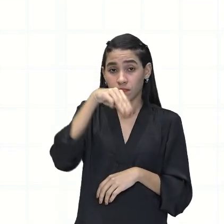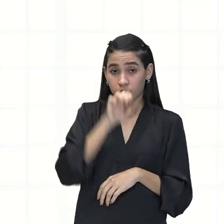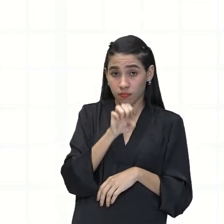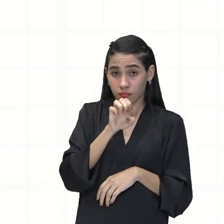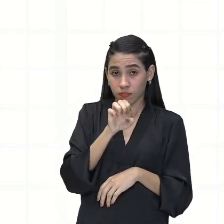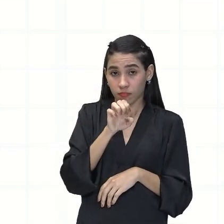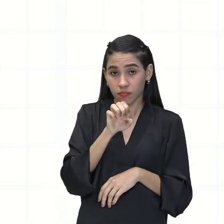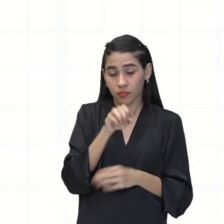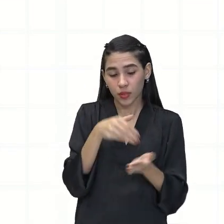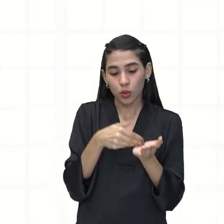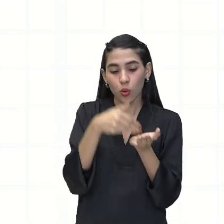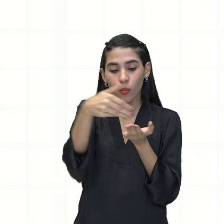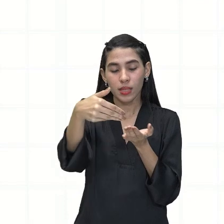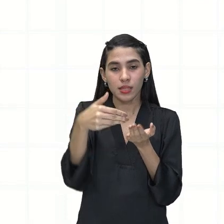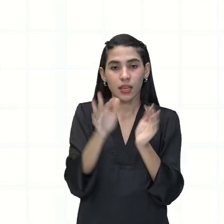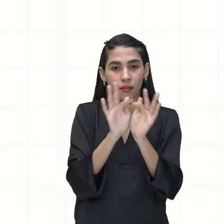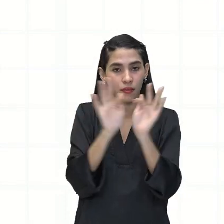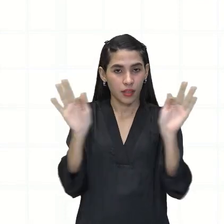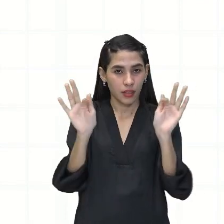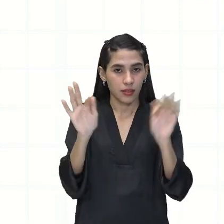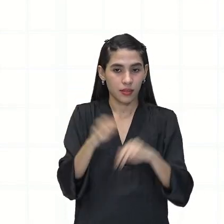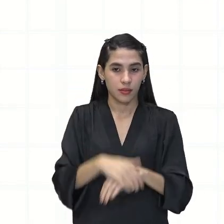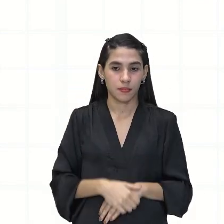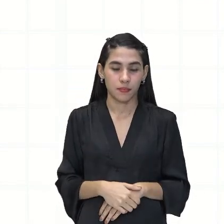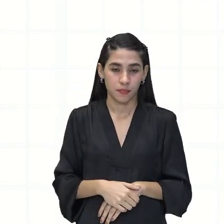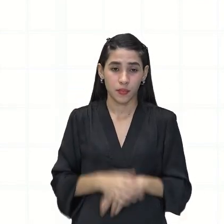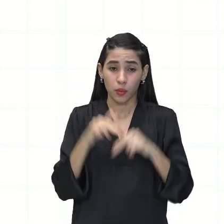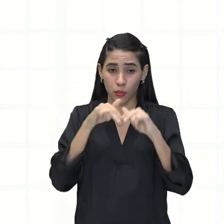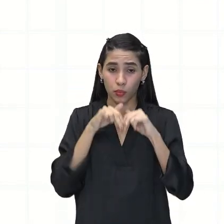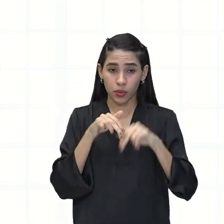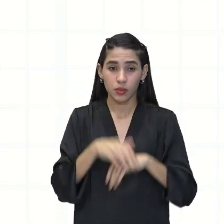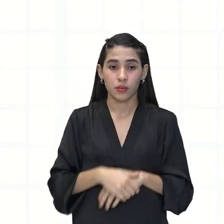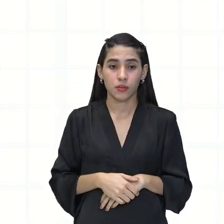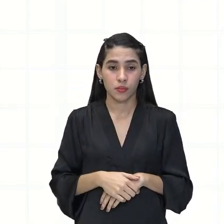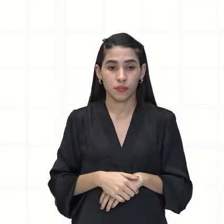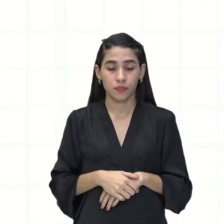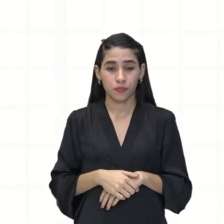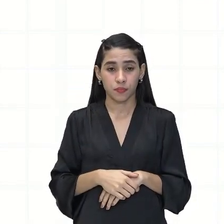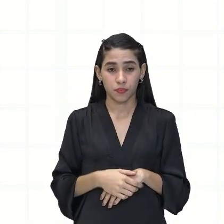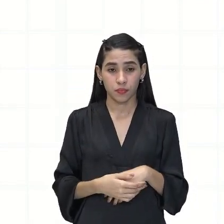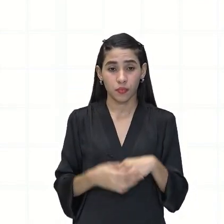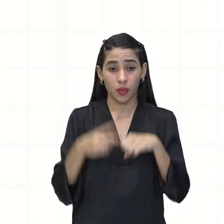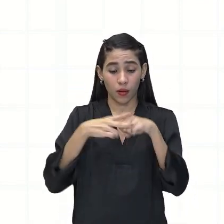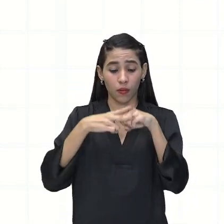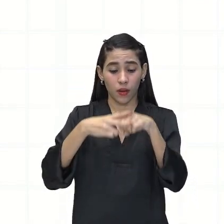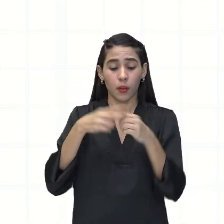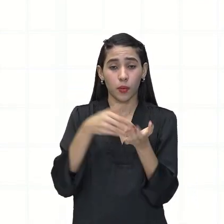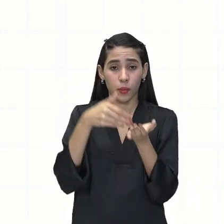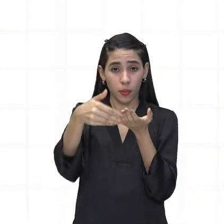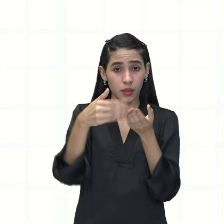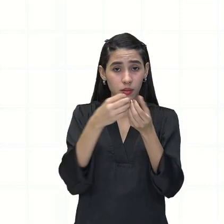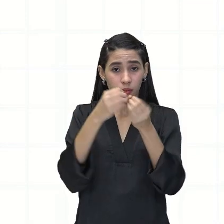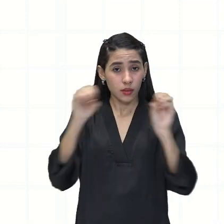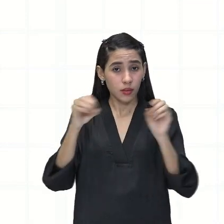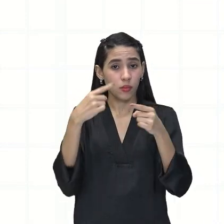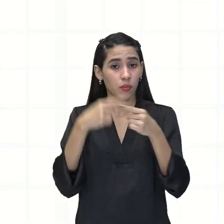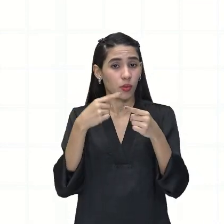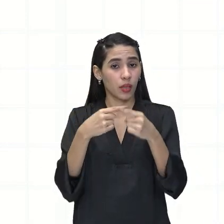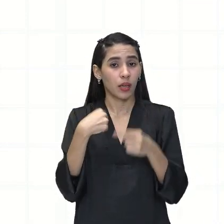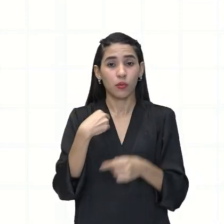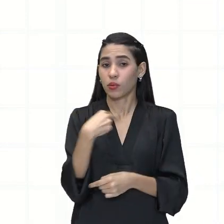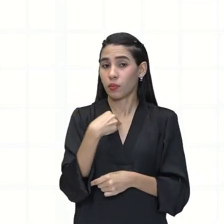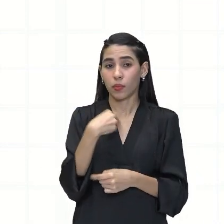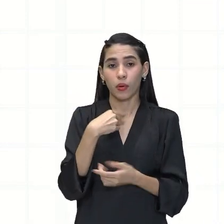para iniciar uma oração. Por isso que ele fala assim, que o verbo dá no início da oração. Porque eu não posso